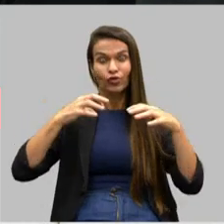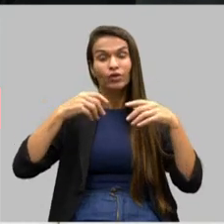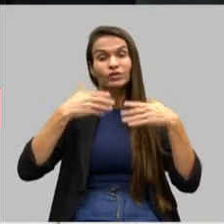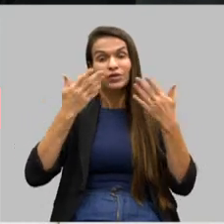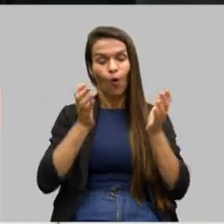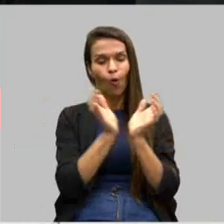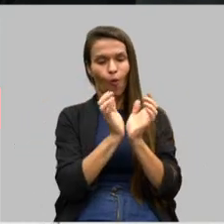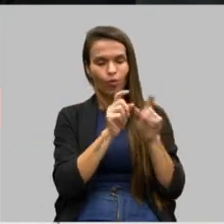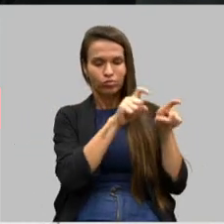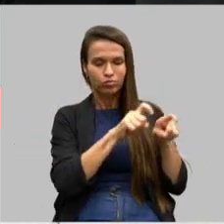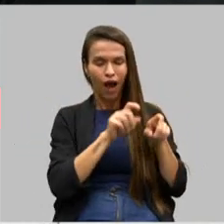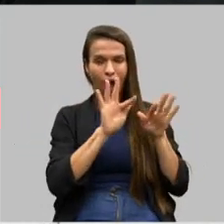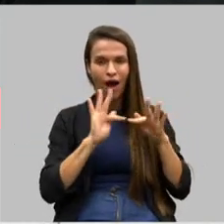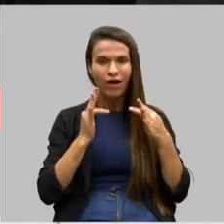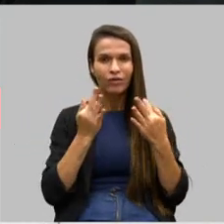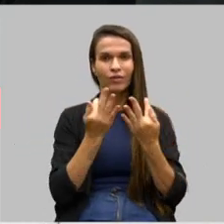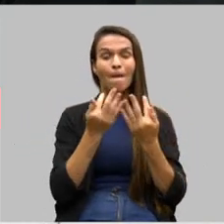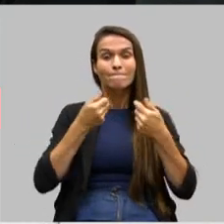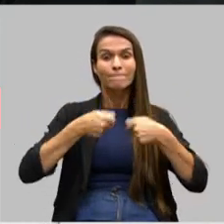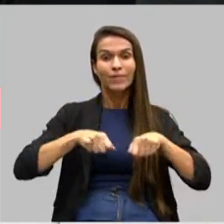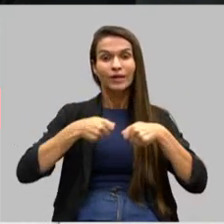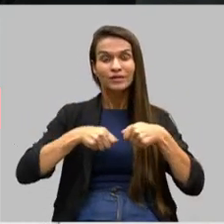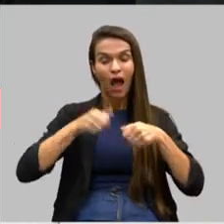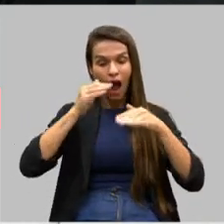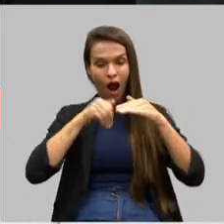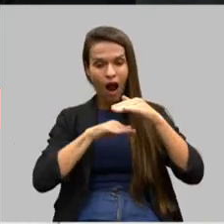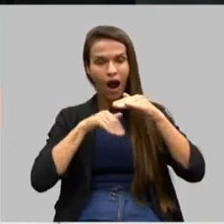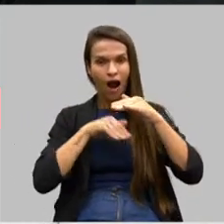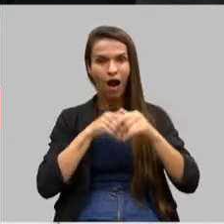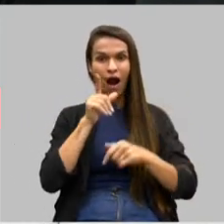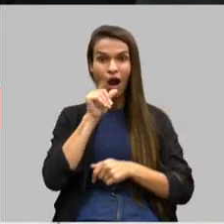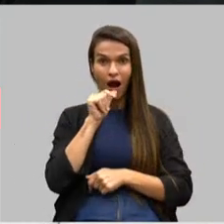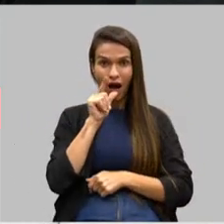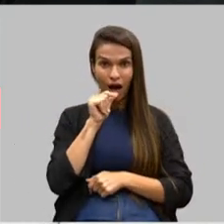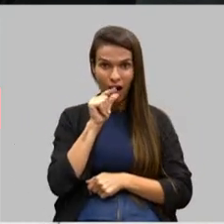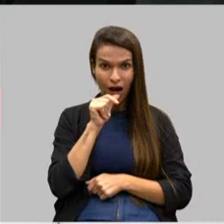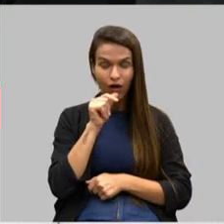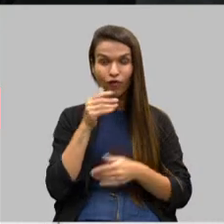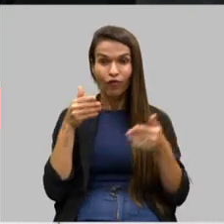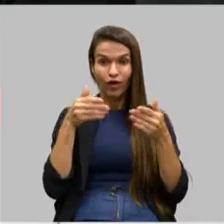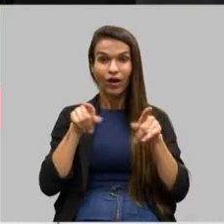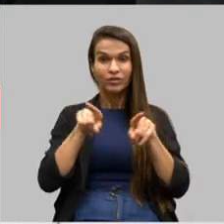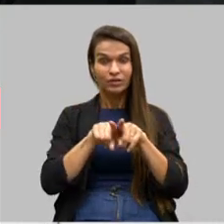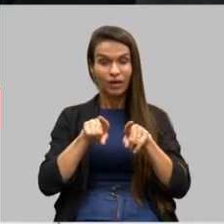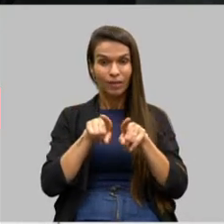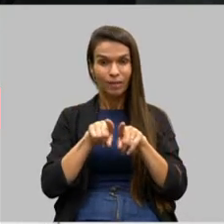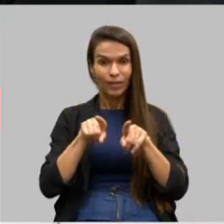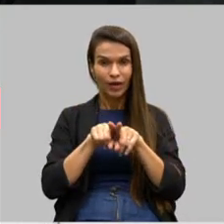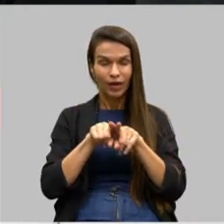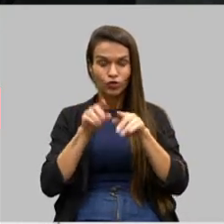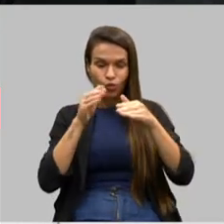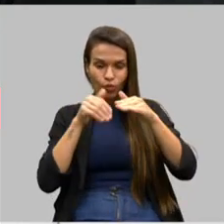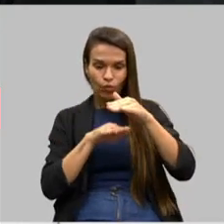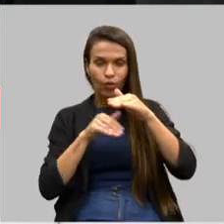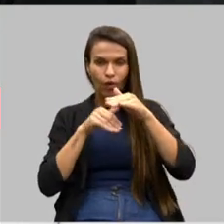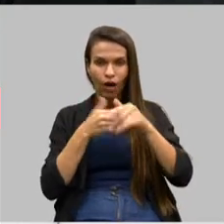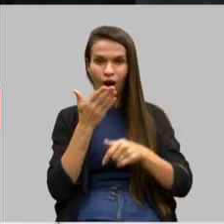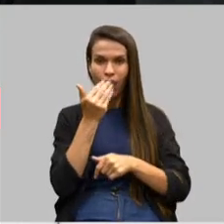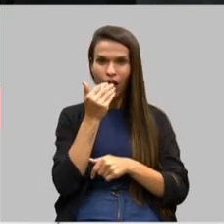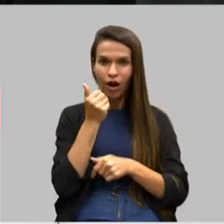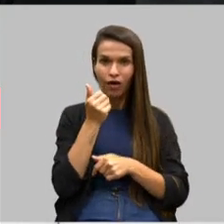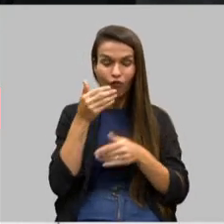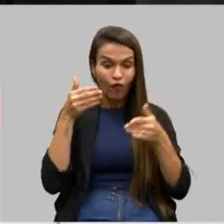agricultores, as famílias, elas precisam armazenar água. E ela é pautada também no estoque de alimentação para os